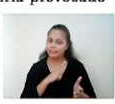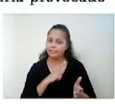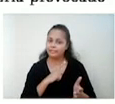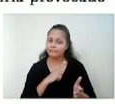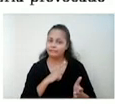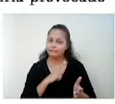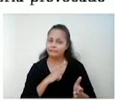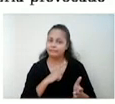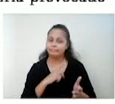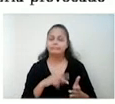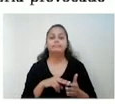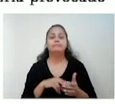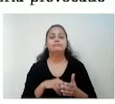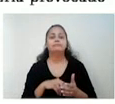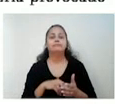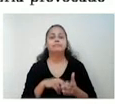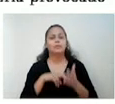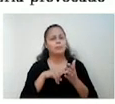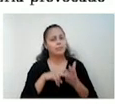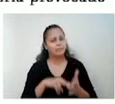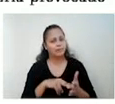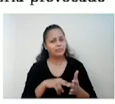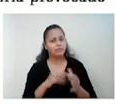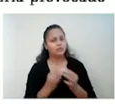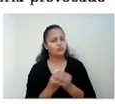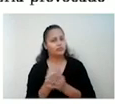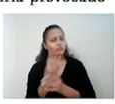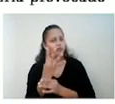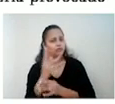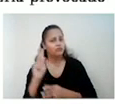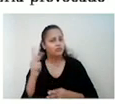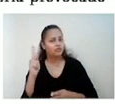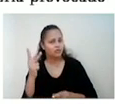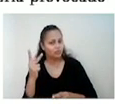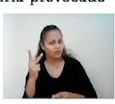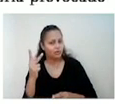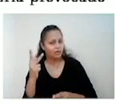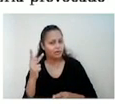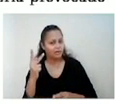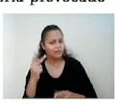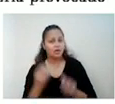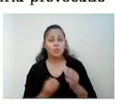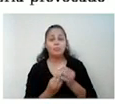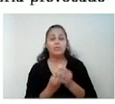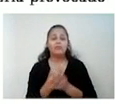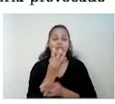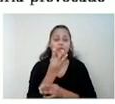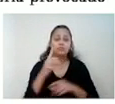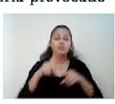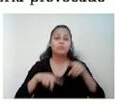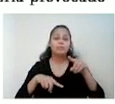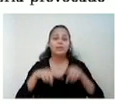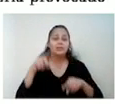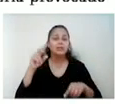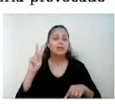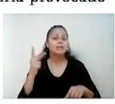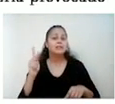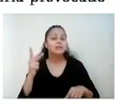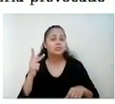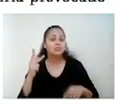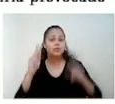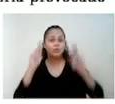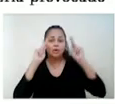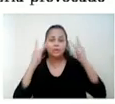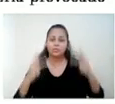uma preservação de uma fonte histórica, né? As chamadas fontes materiais da história humana, que vocês viram